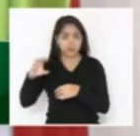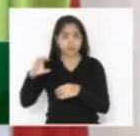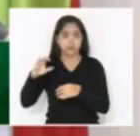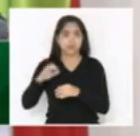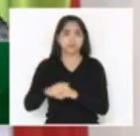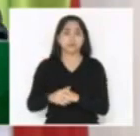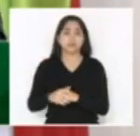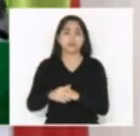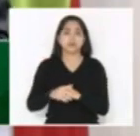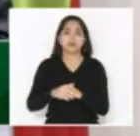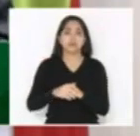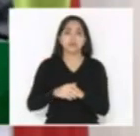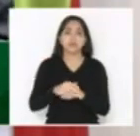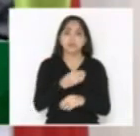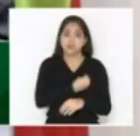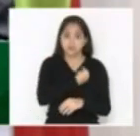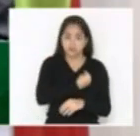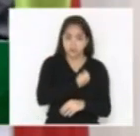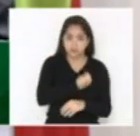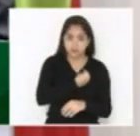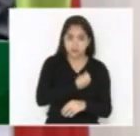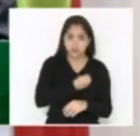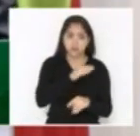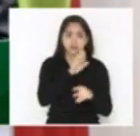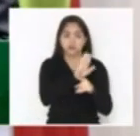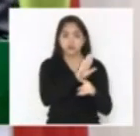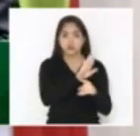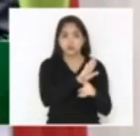lá esteve presente com